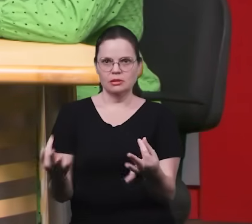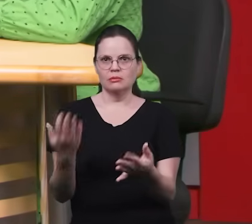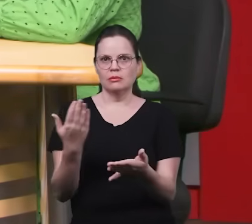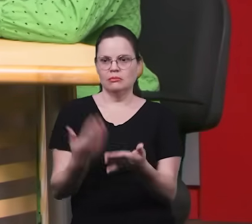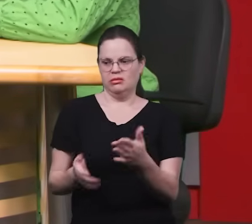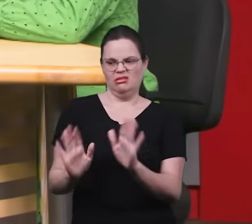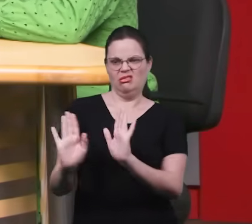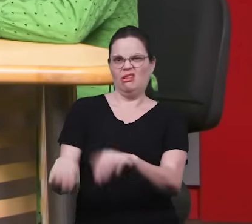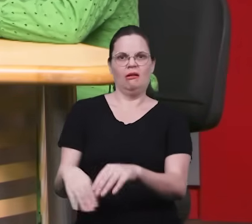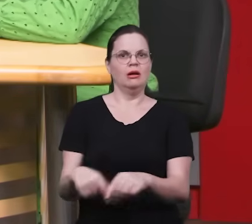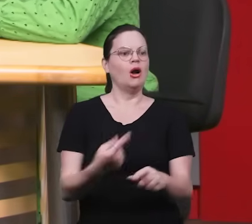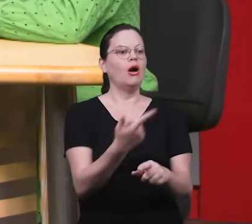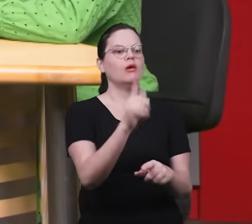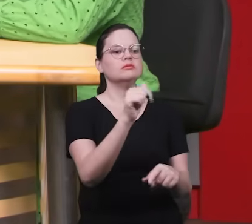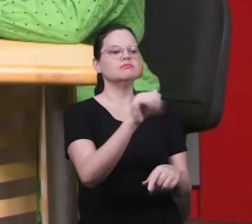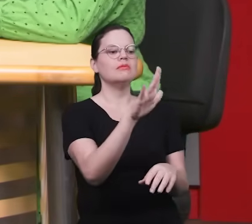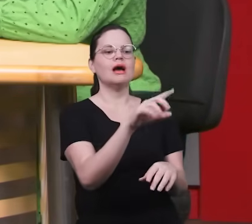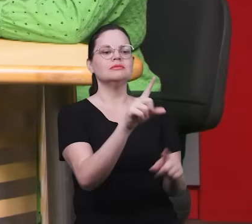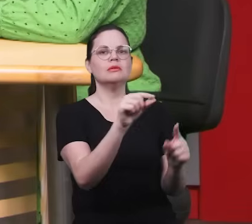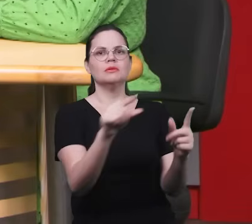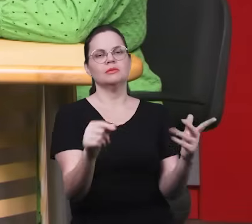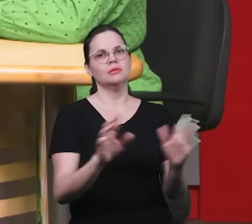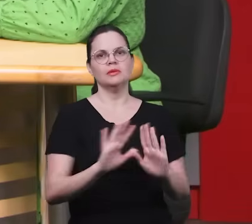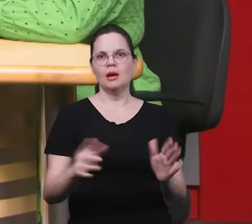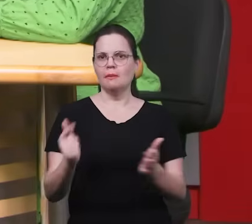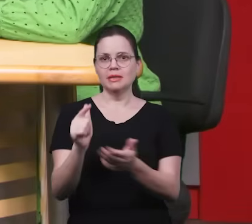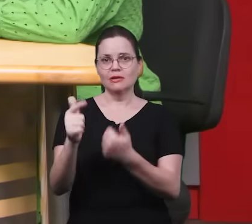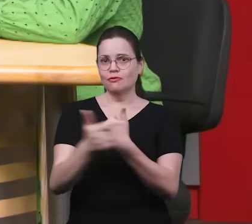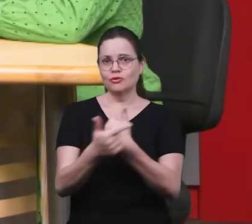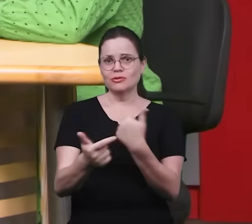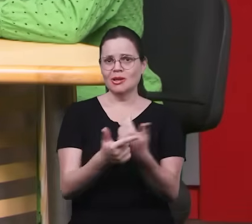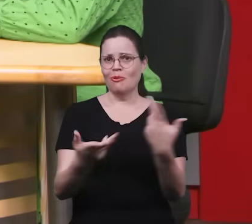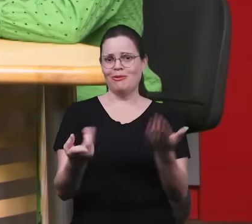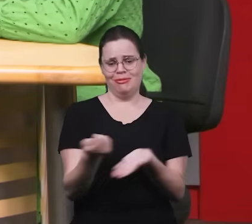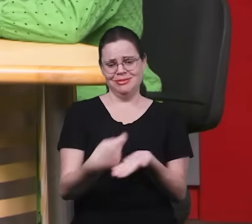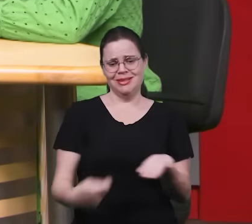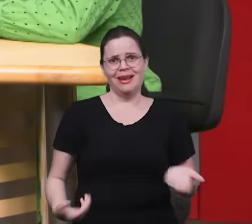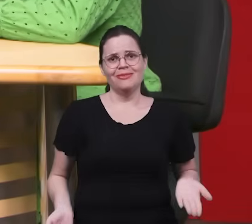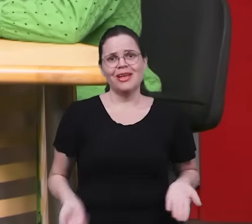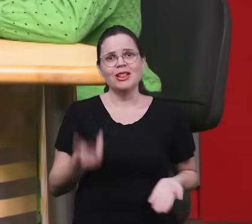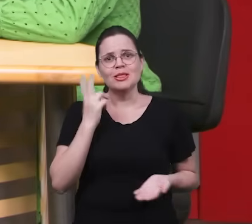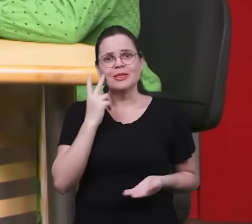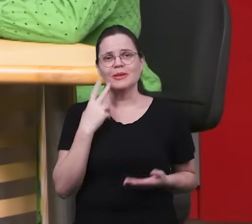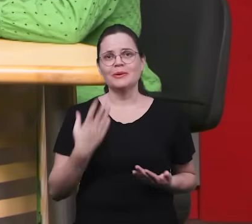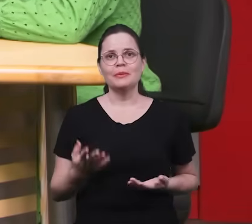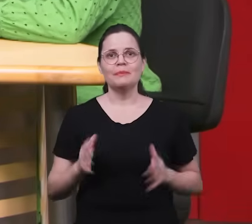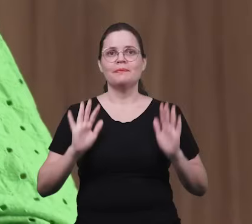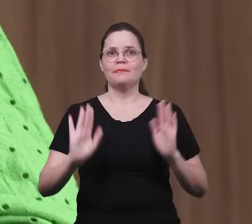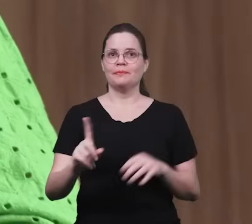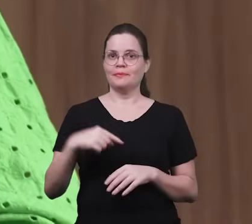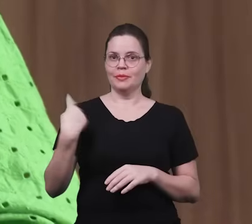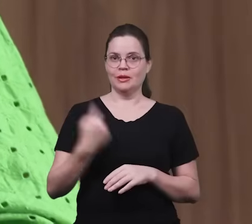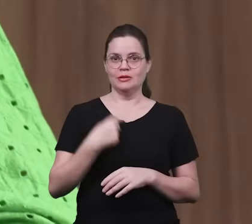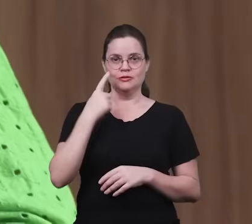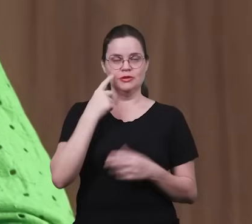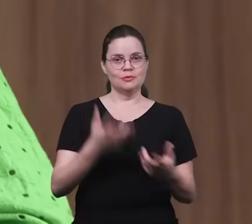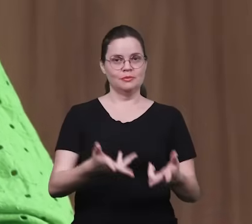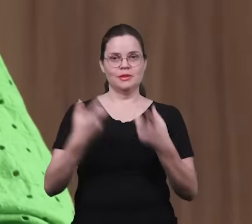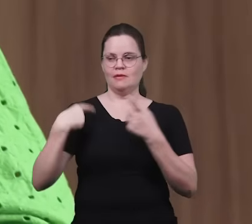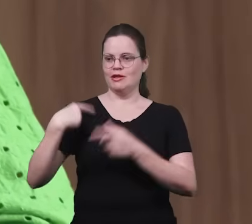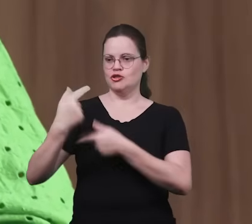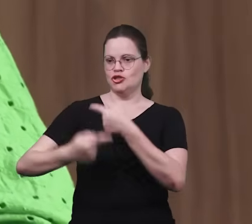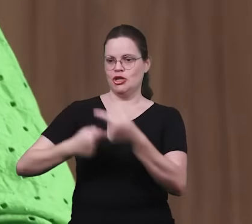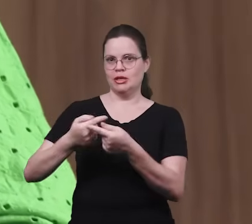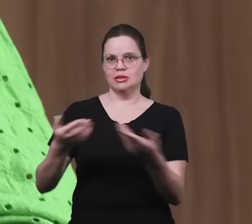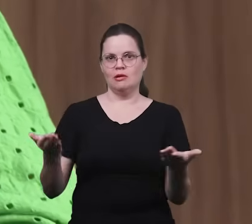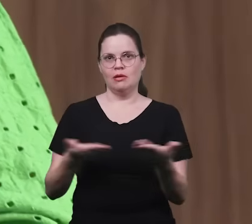a sua função. E ele não deixa de ter a função. Então, E nós estamos diante de uma geração que